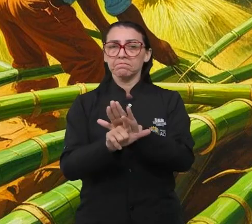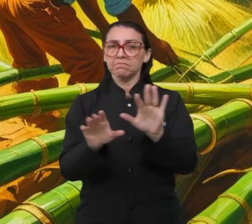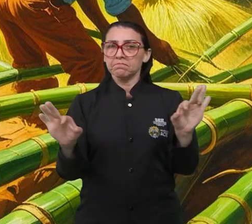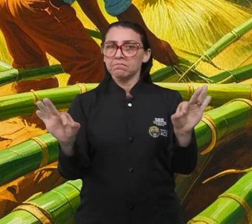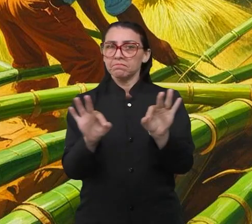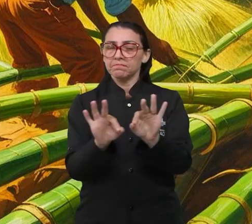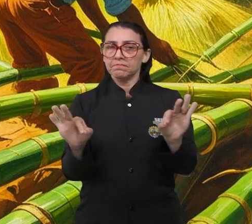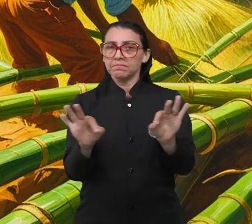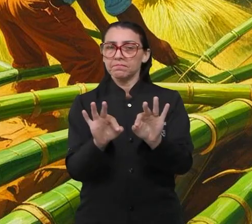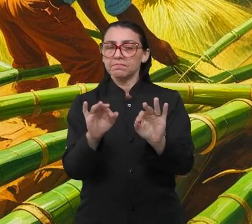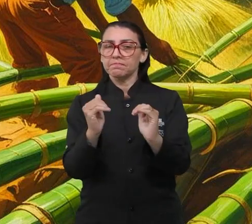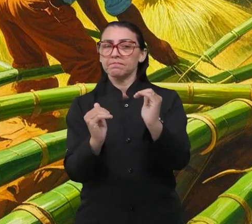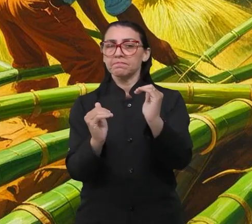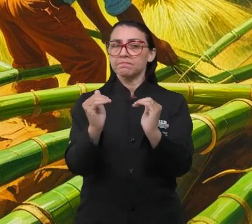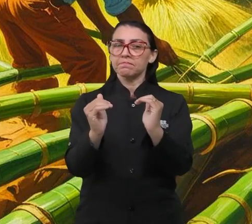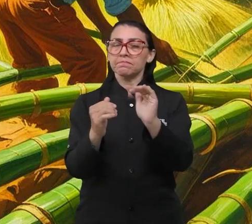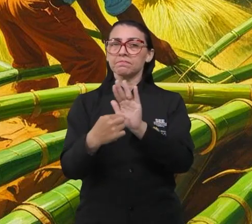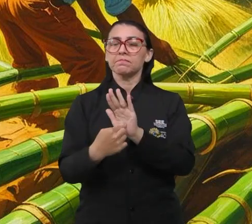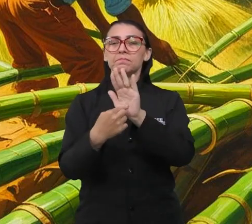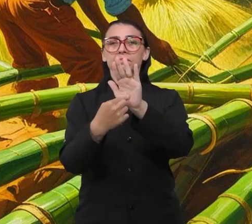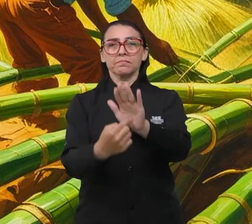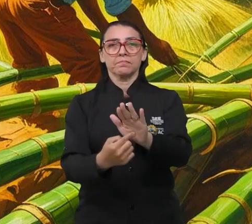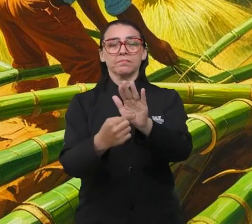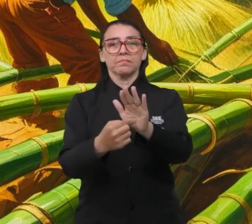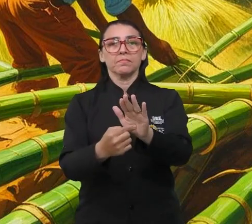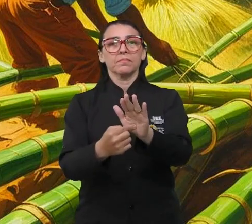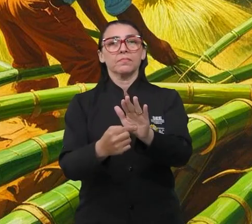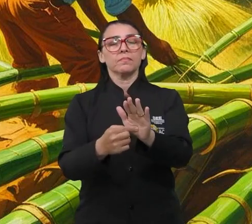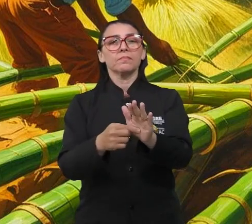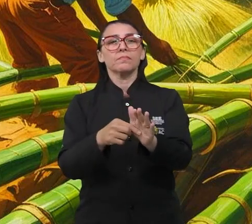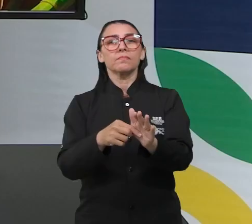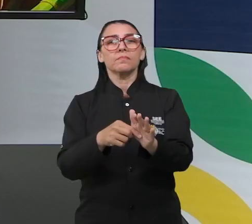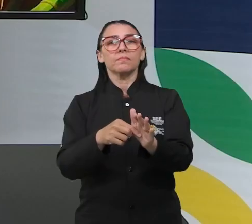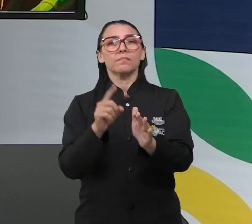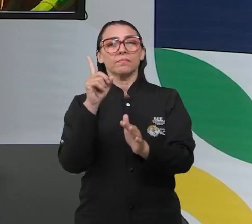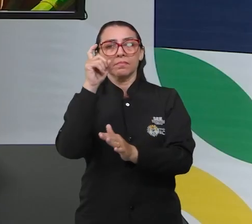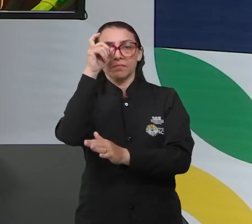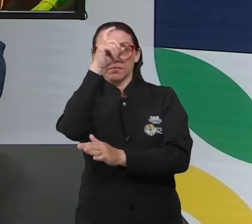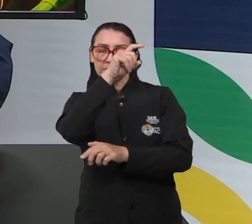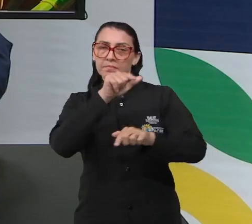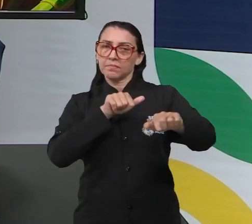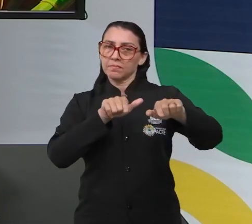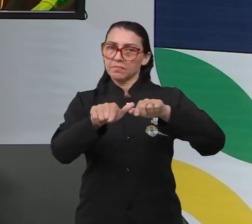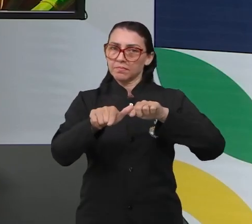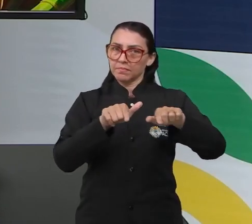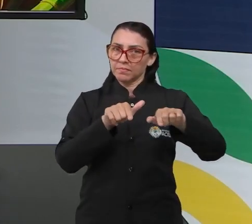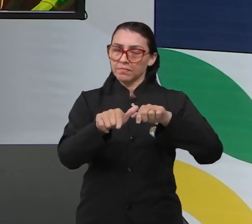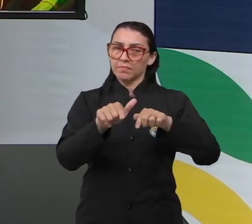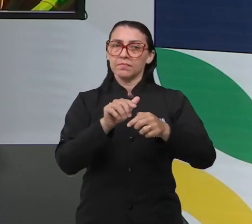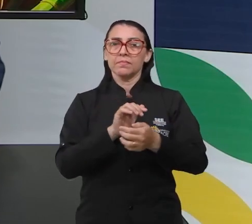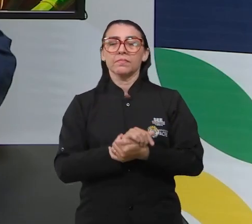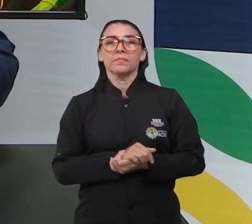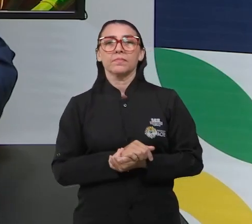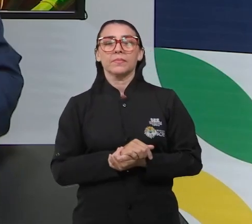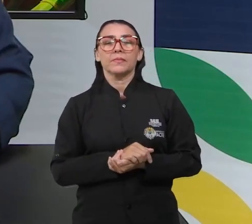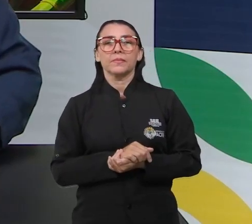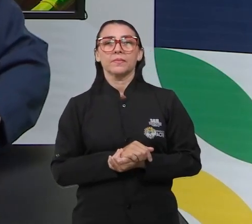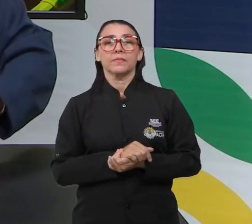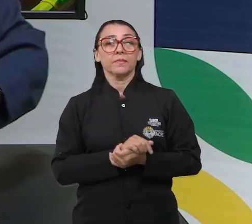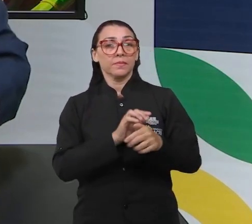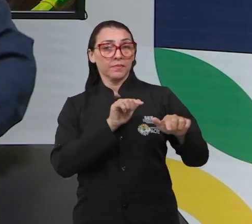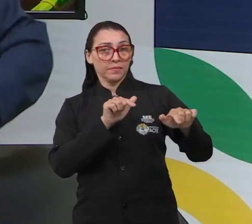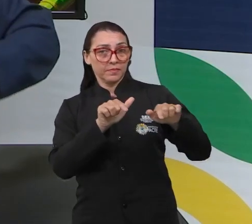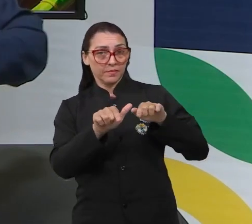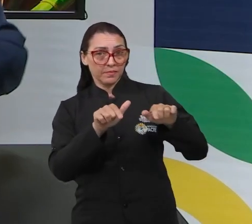ou estabilidade, revelando aí a precarização do trabalho. Então, o trabalho informal muitas vezes é aquele